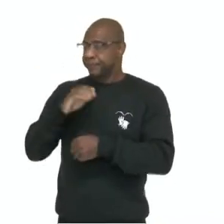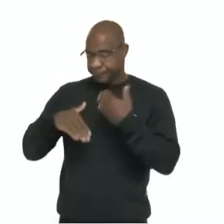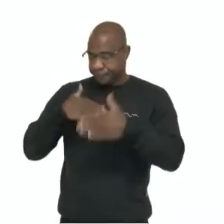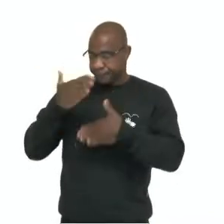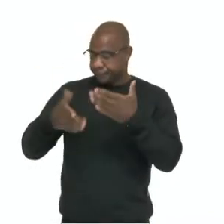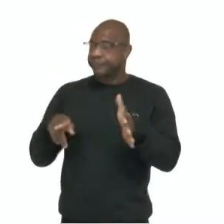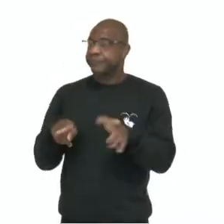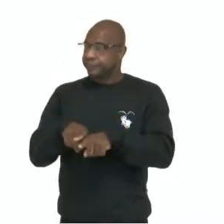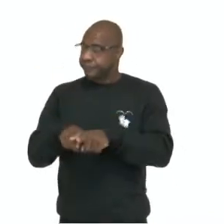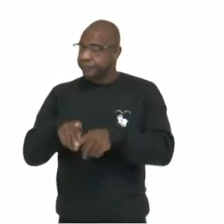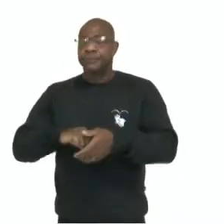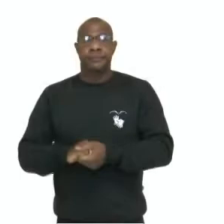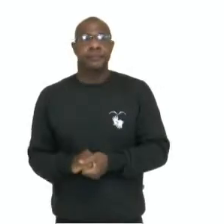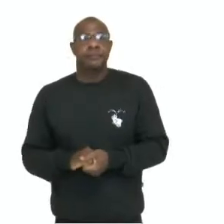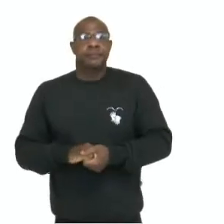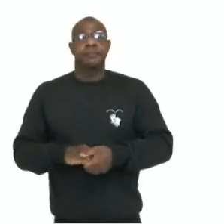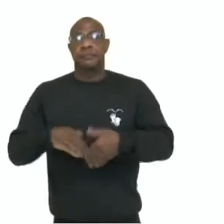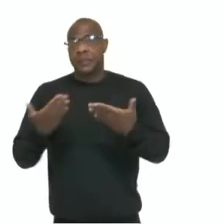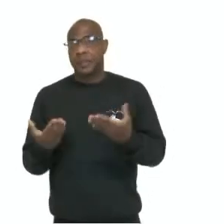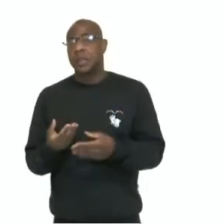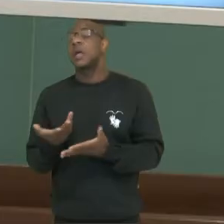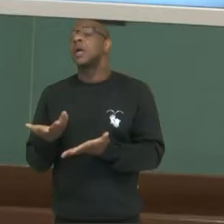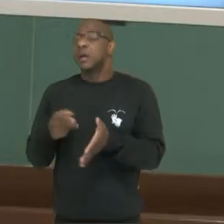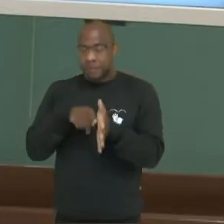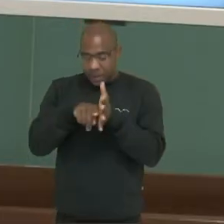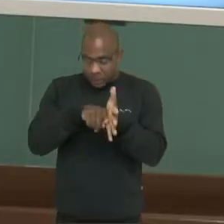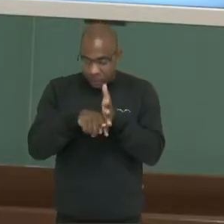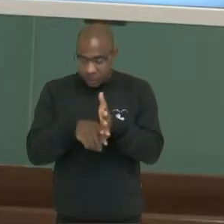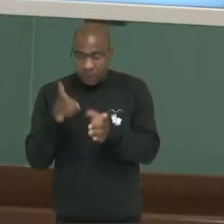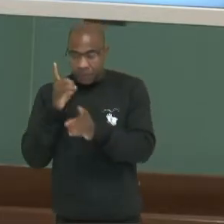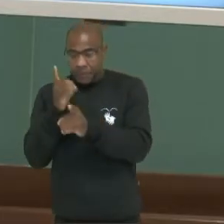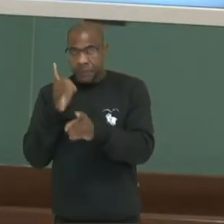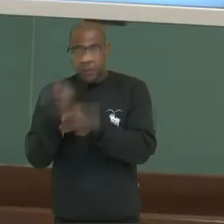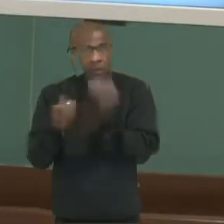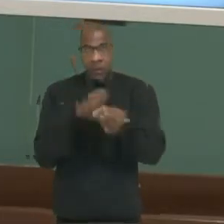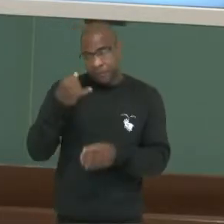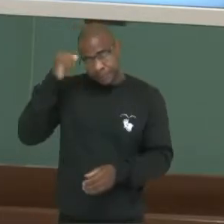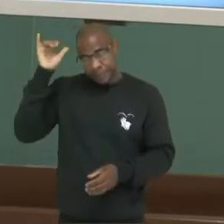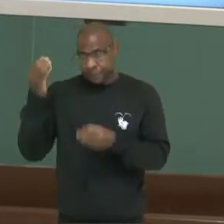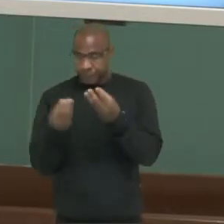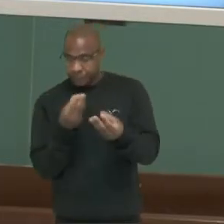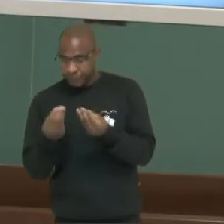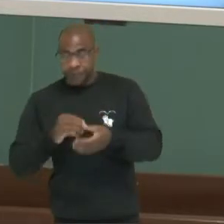Paulo estudam como os estrogênios agem na infecção de SARS-2.